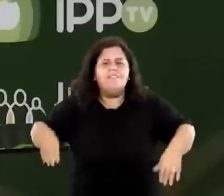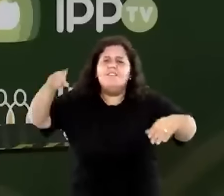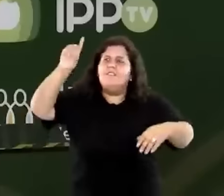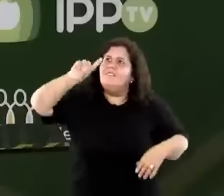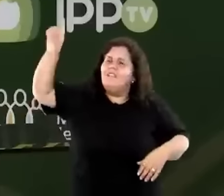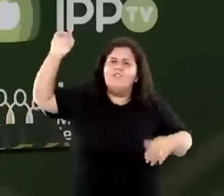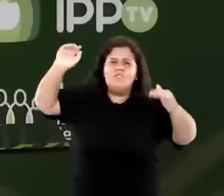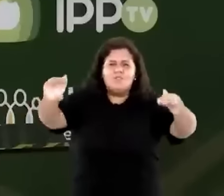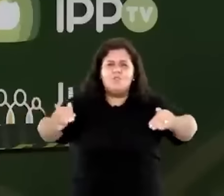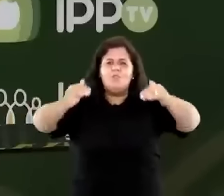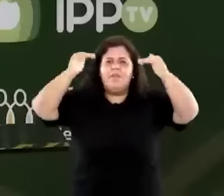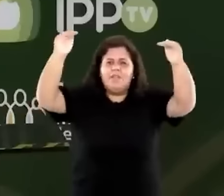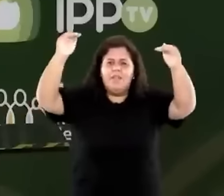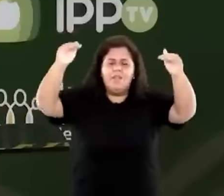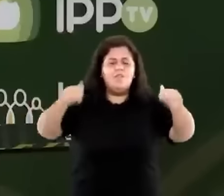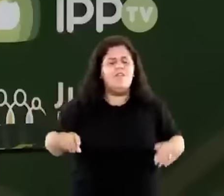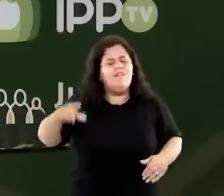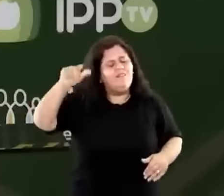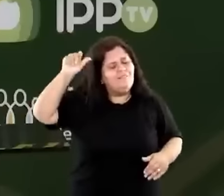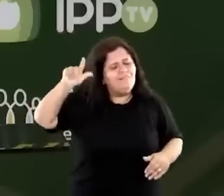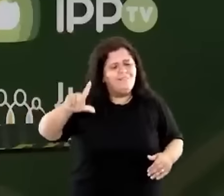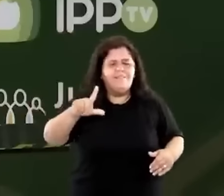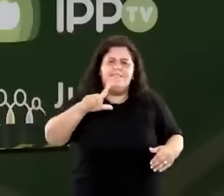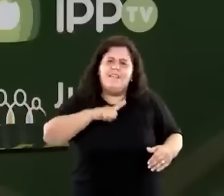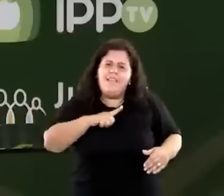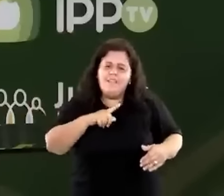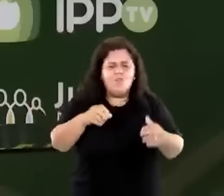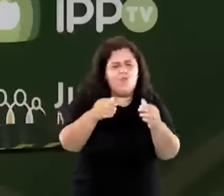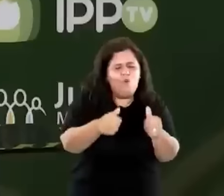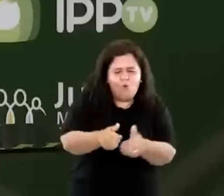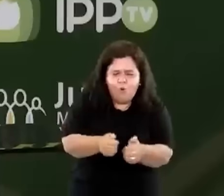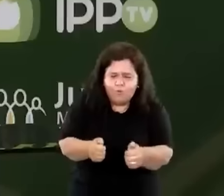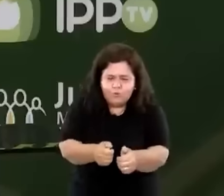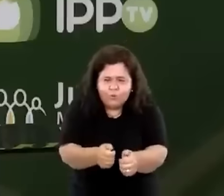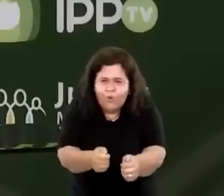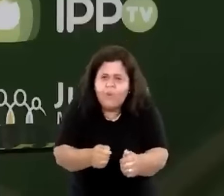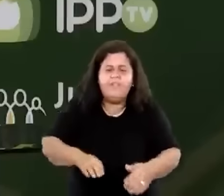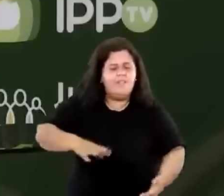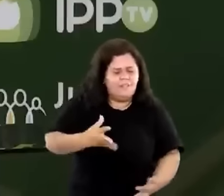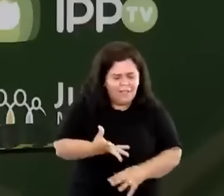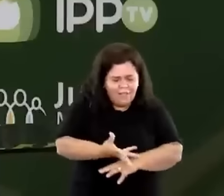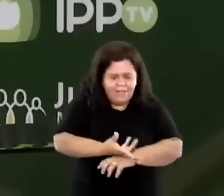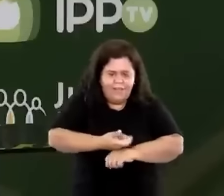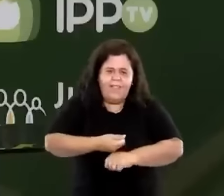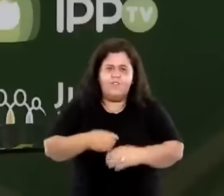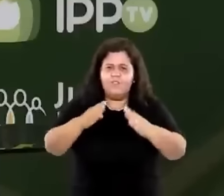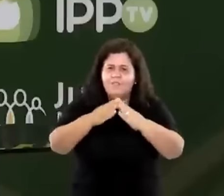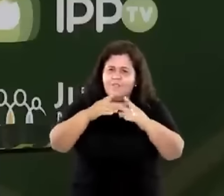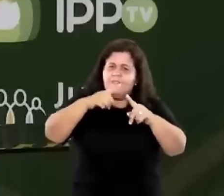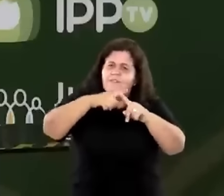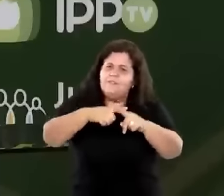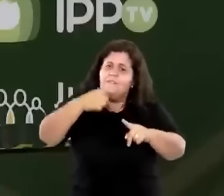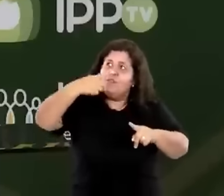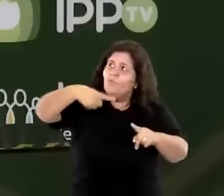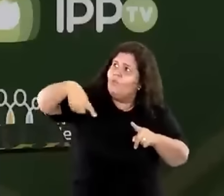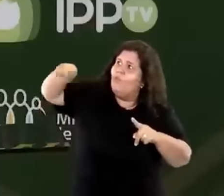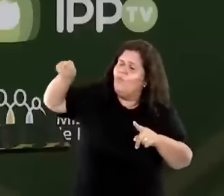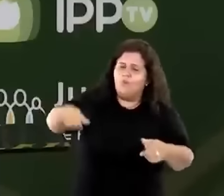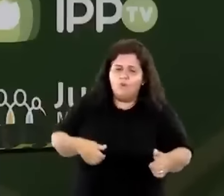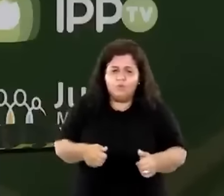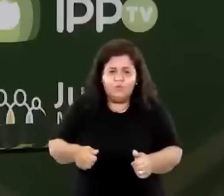sentado no trono e que ele tem o controle da história da sua vida da minha vida da igreja nas suas Poderosas